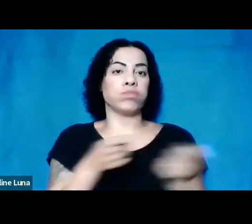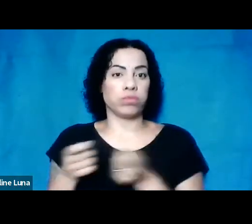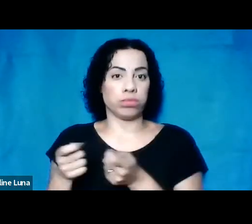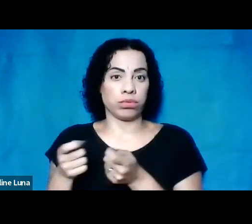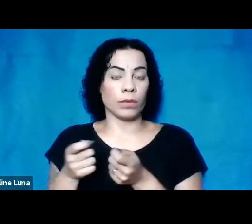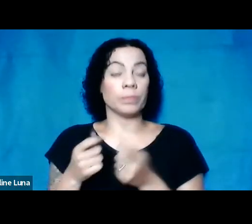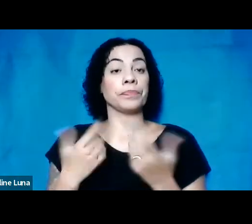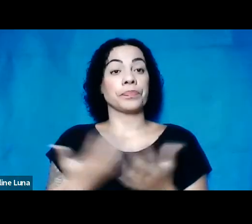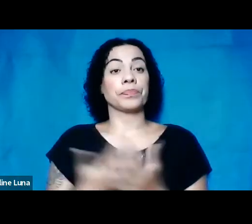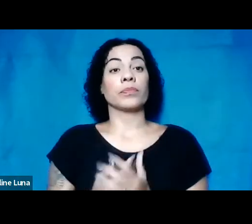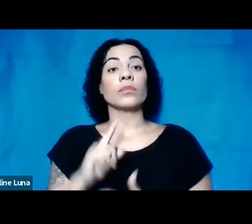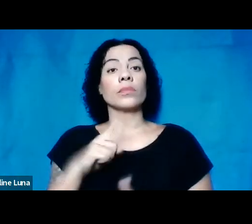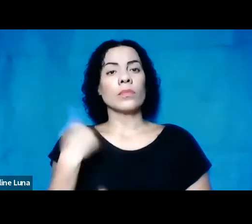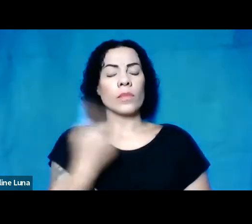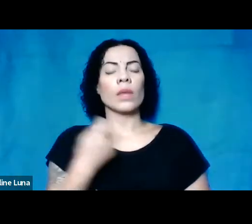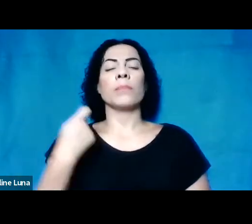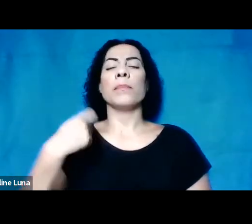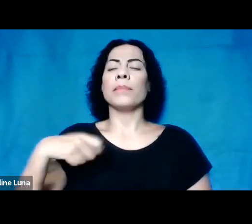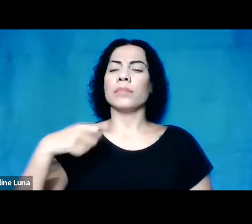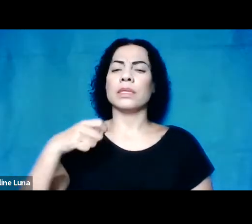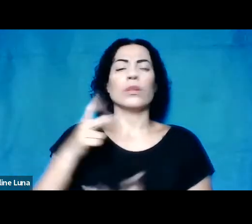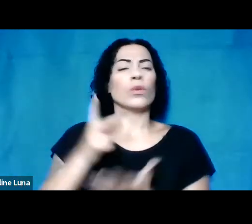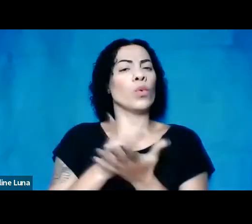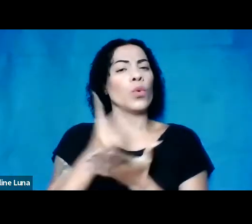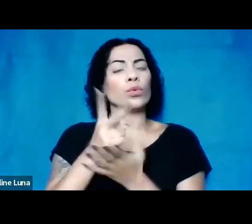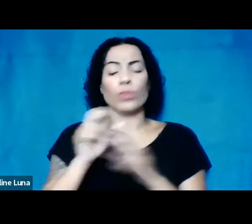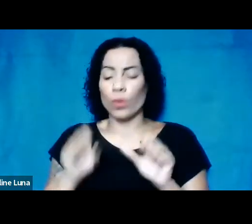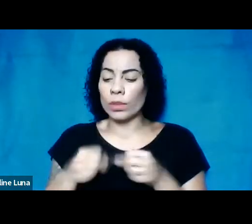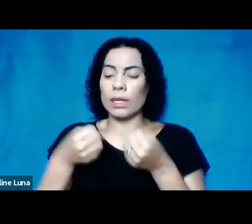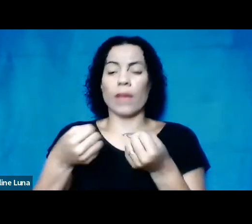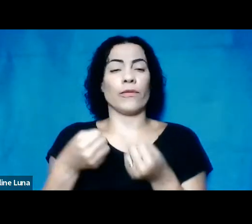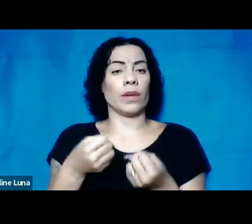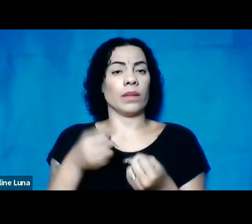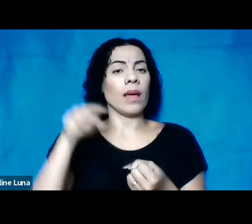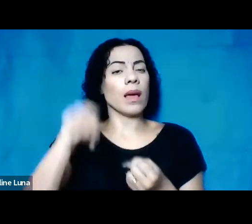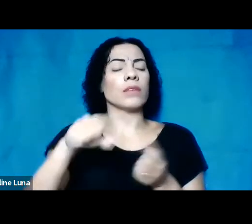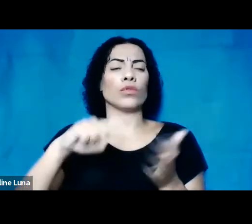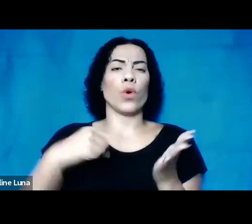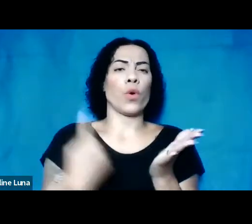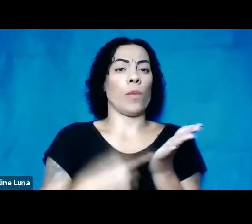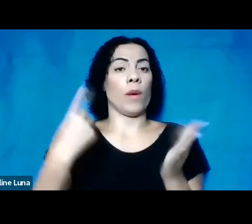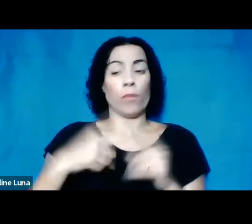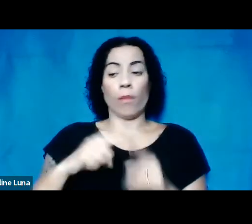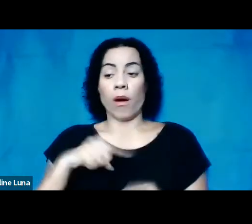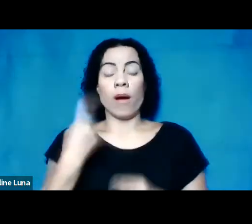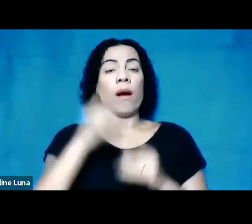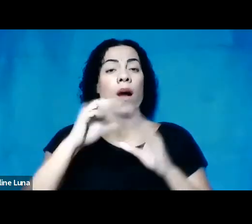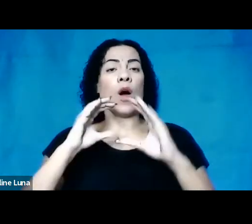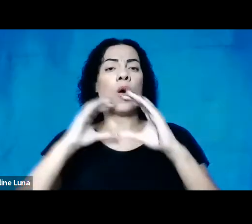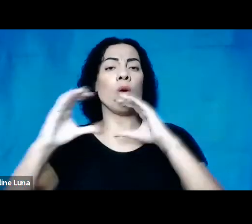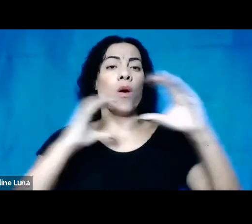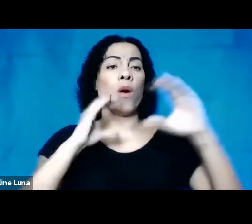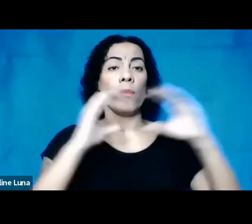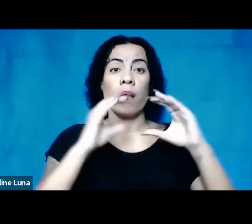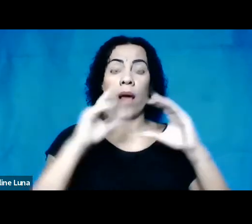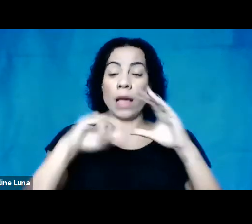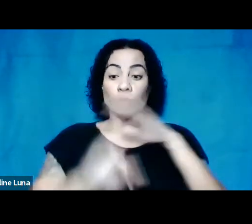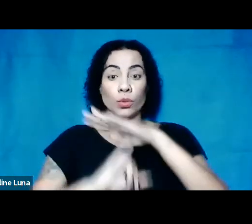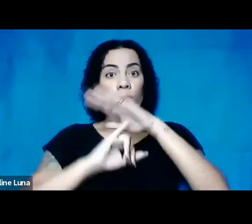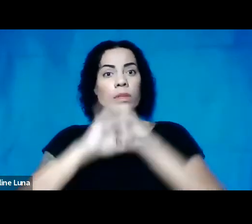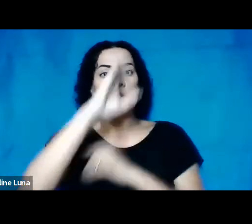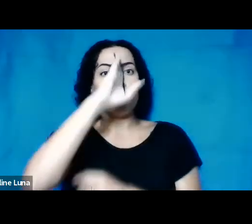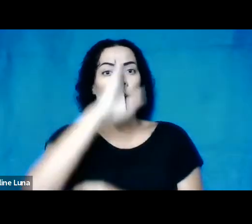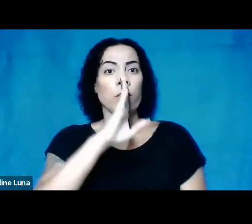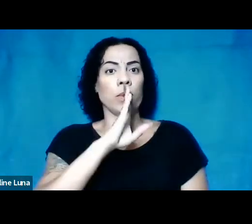E a gente deve continuar sendo, defendendo esse nosso compromisso, né, como comunicadores, comunicadoras que nós somos de uma instituição pública de